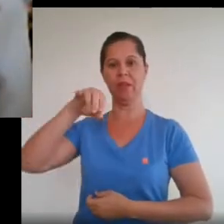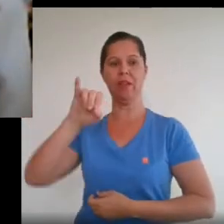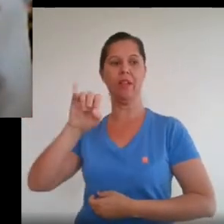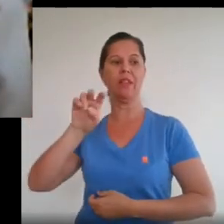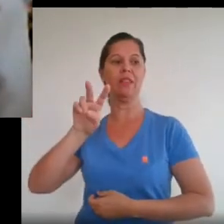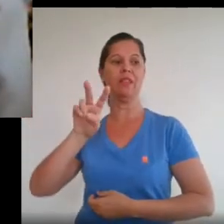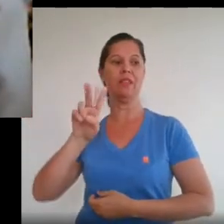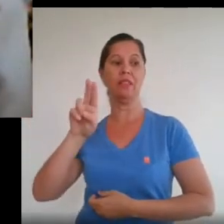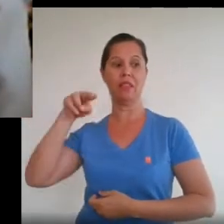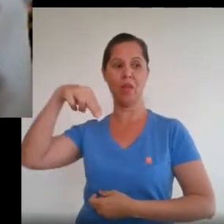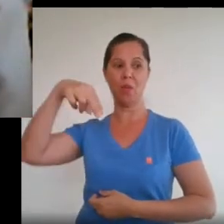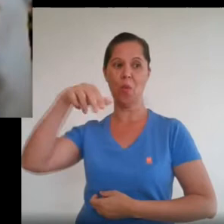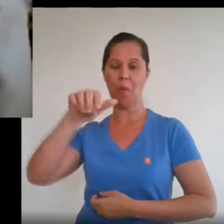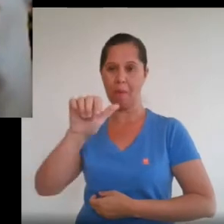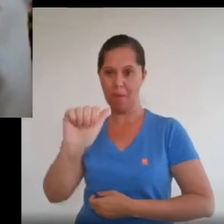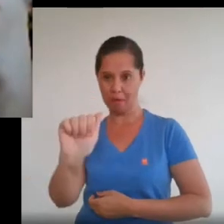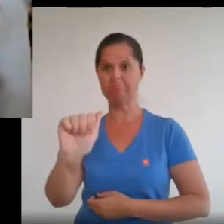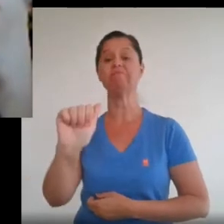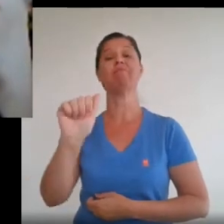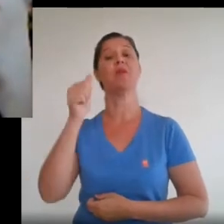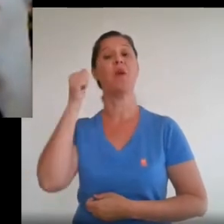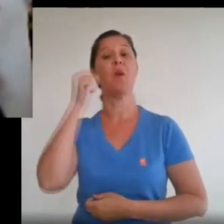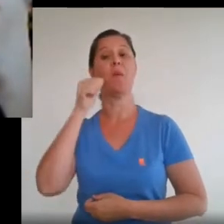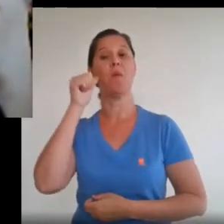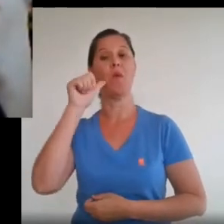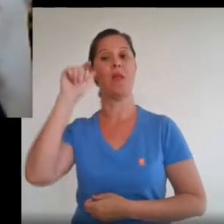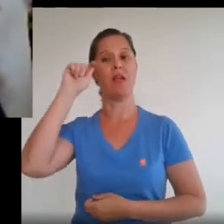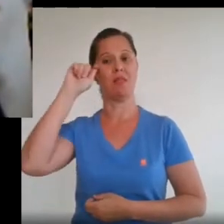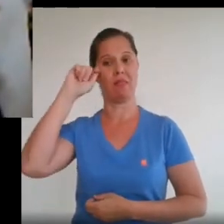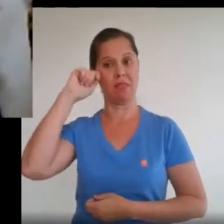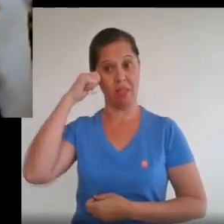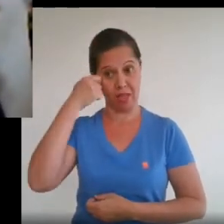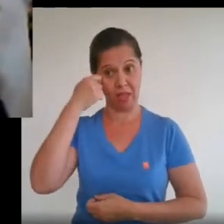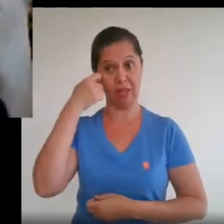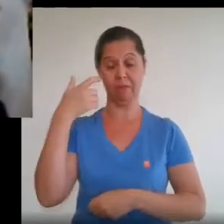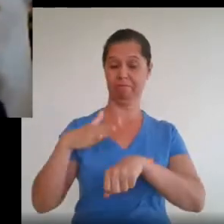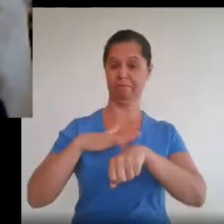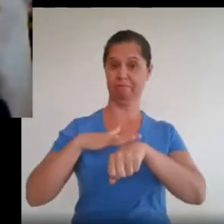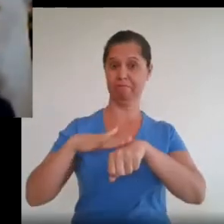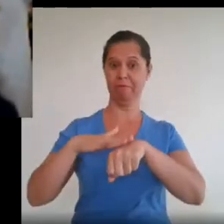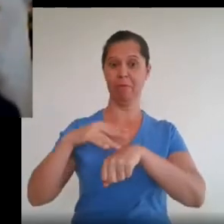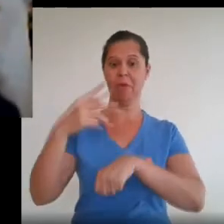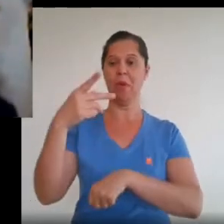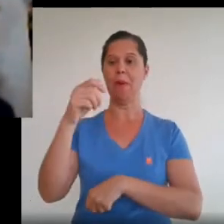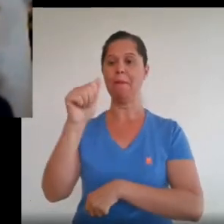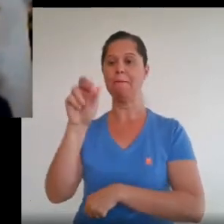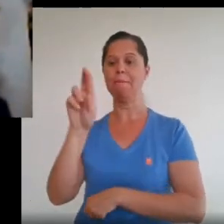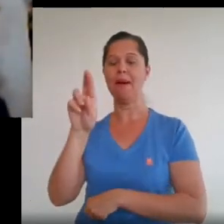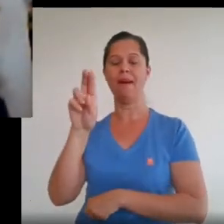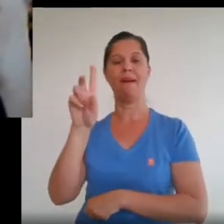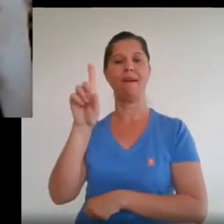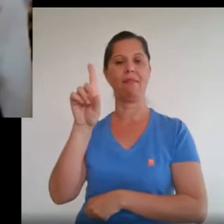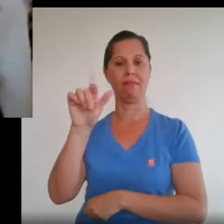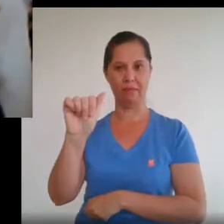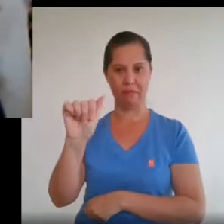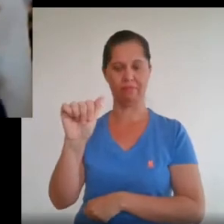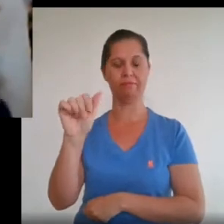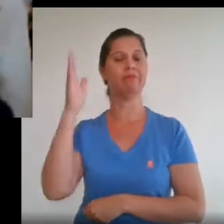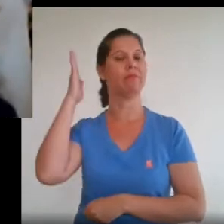Nilma, eu sou uma mulher negra, de cor parda, meus cabelos são